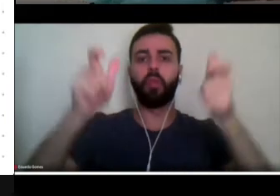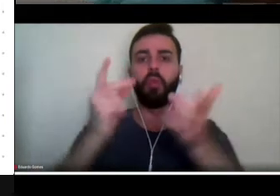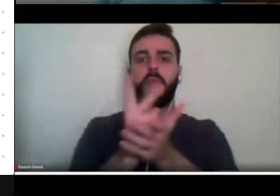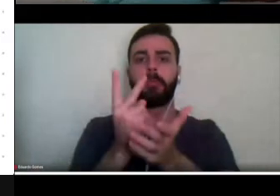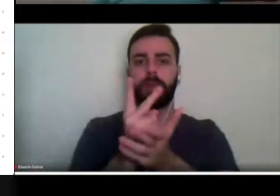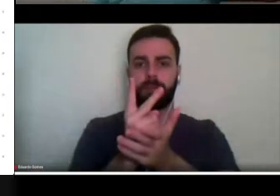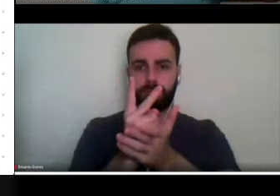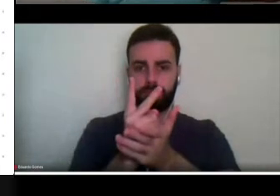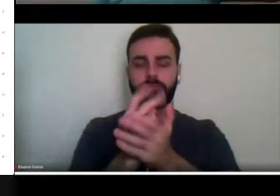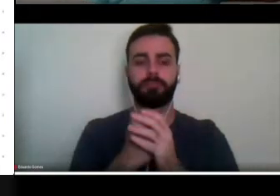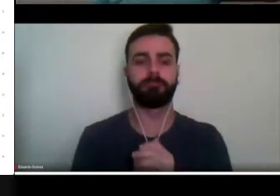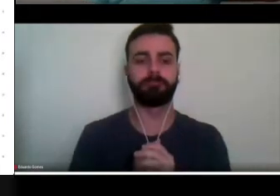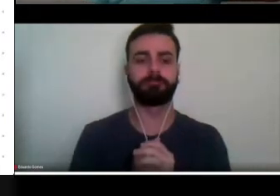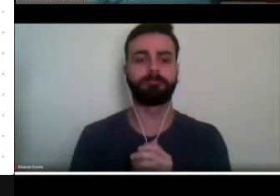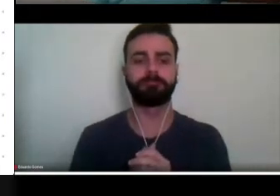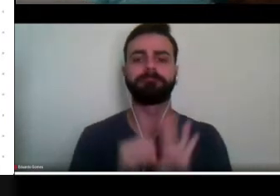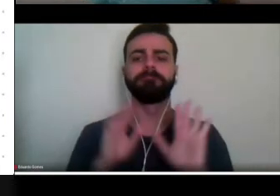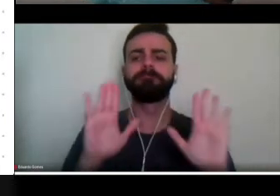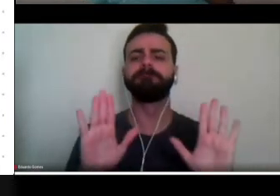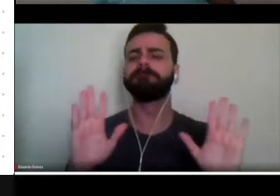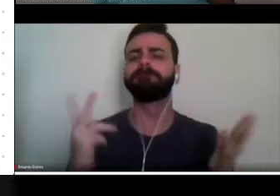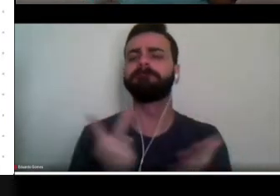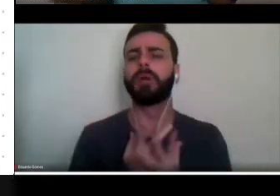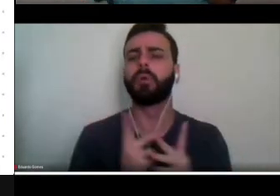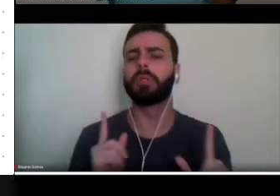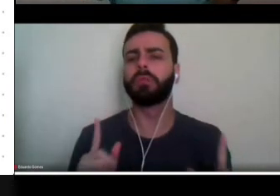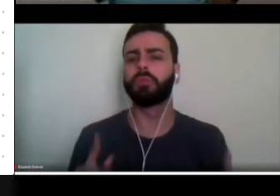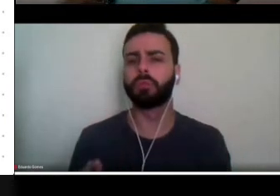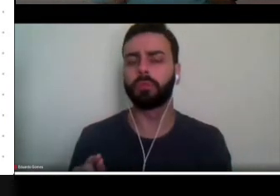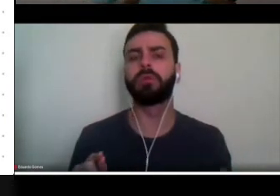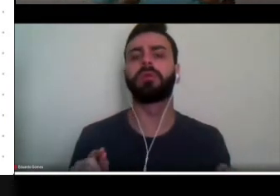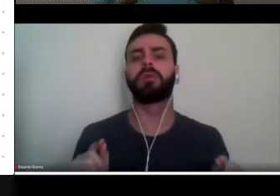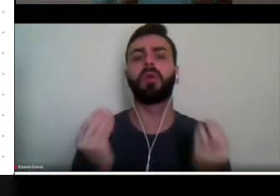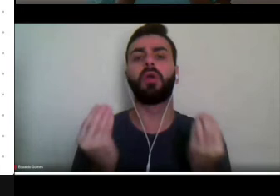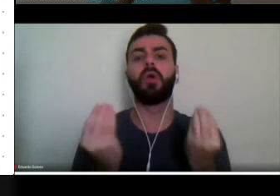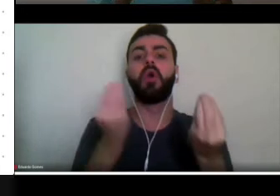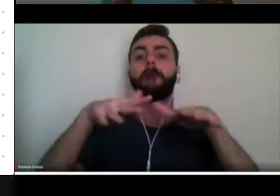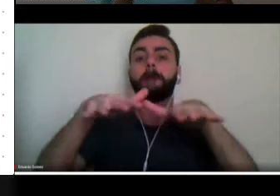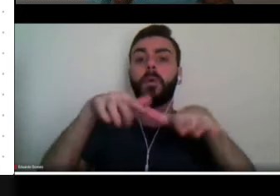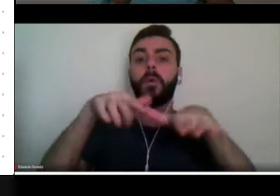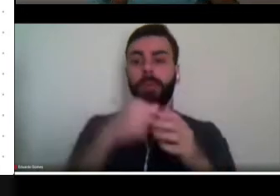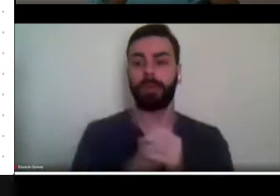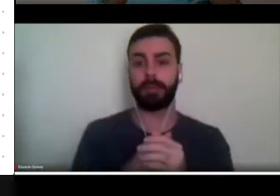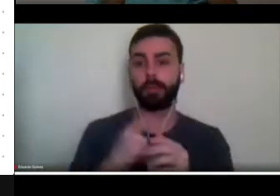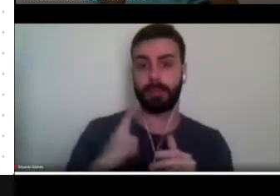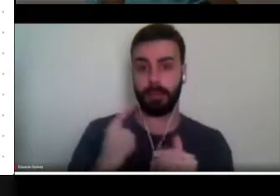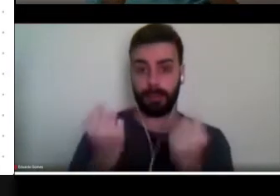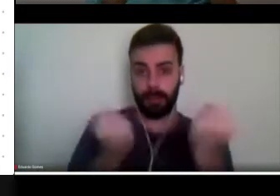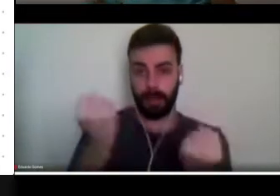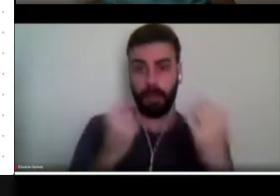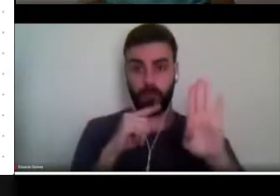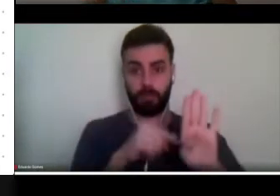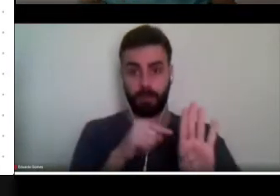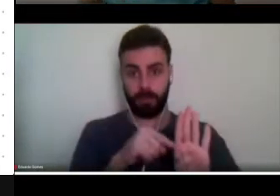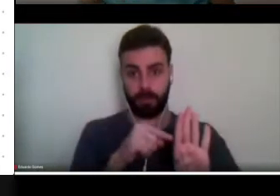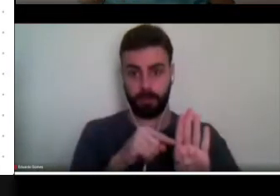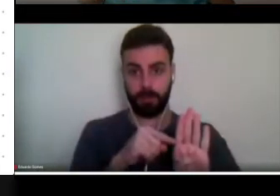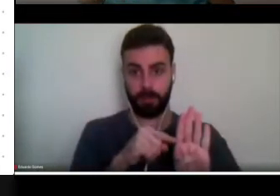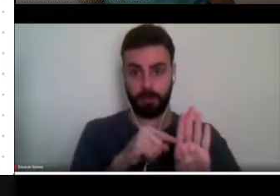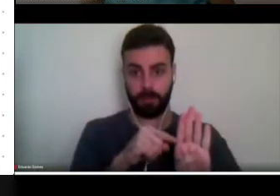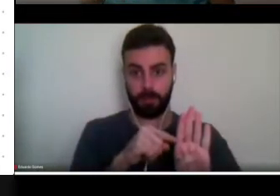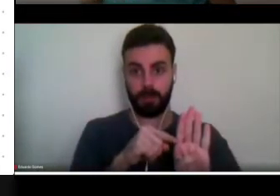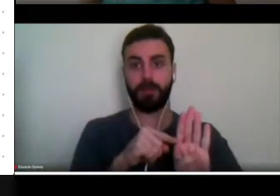O carro B, ele estava atrás do carro A, certo? Esse aqui é o carro A, esse aqui é o carro